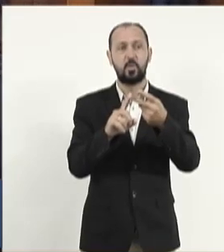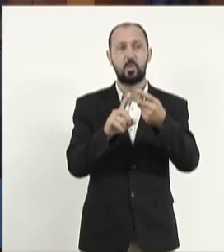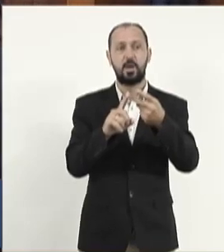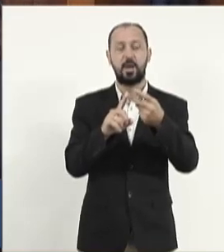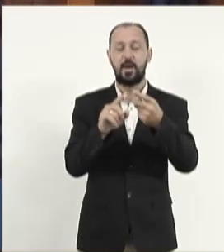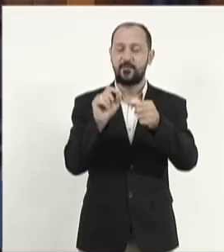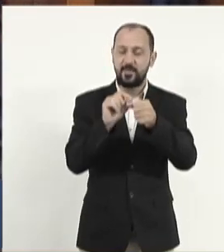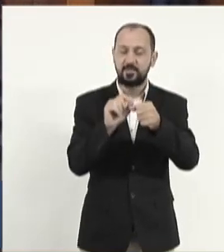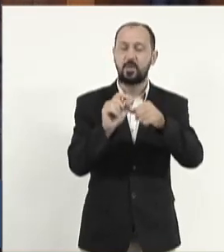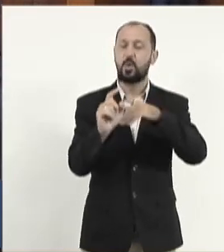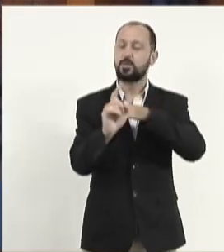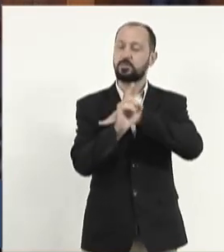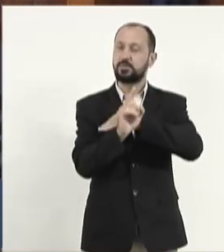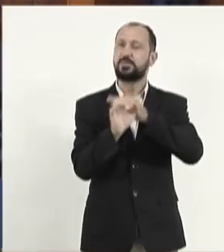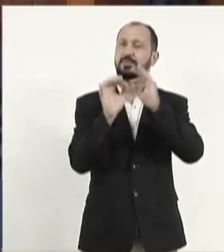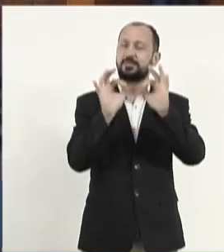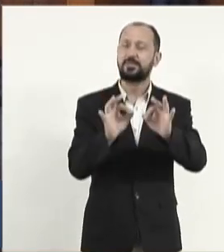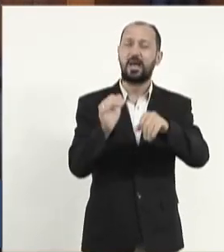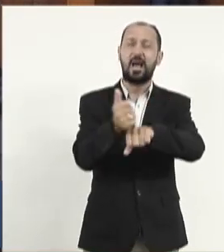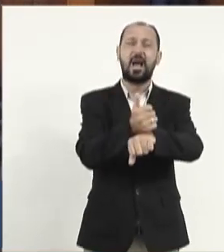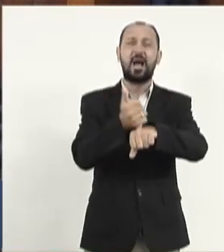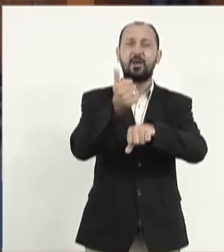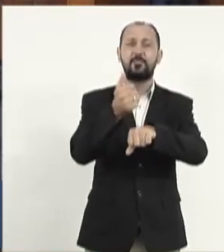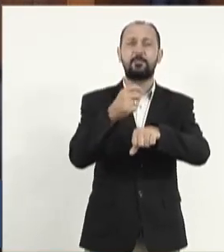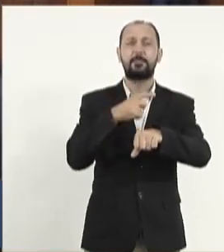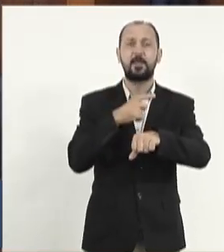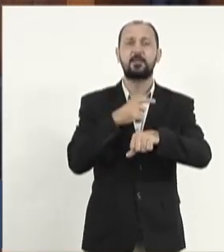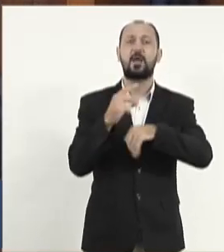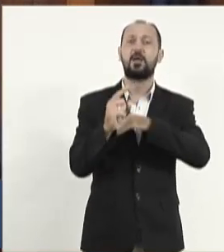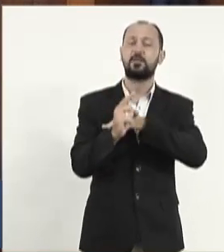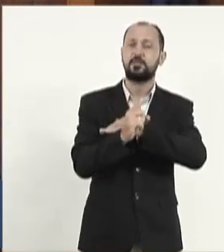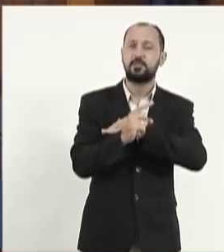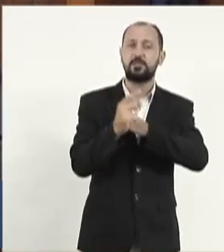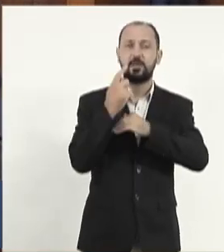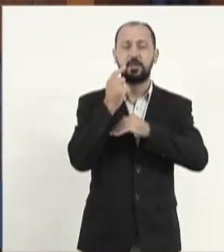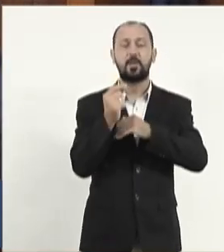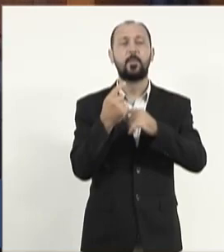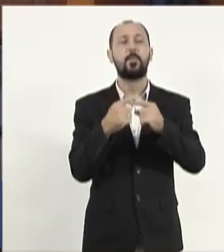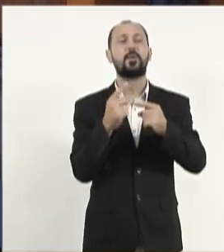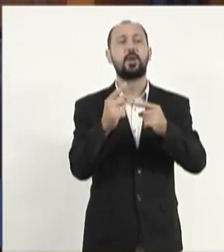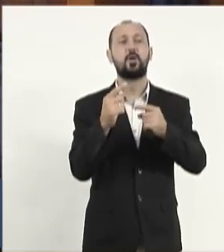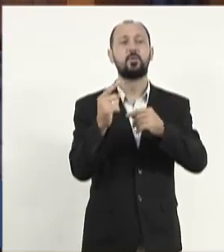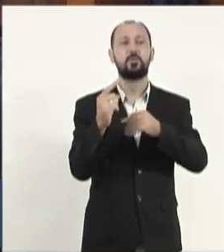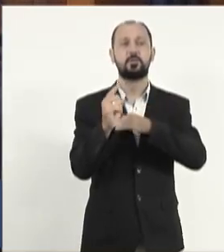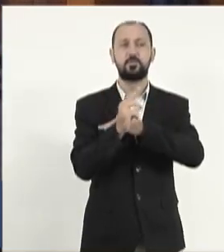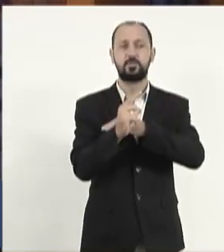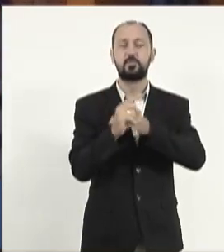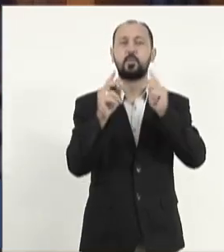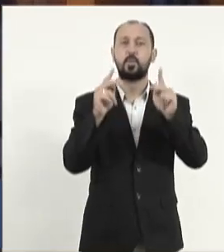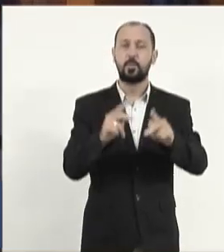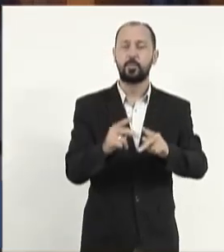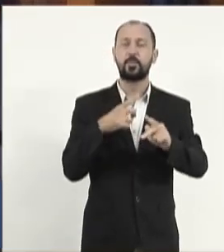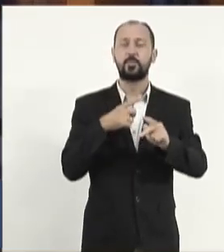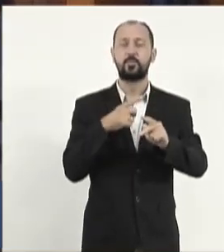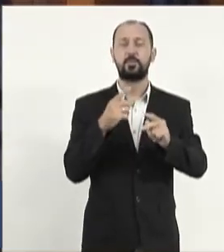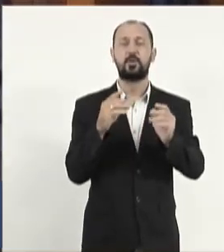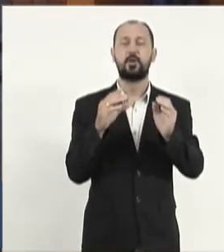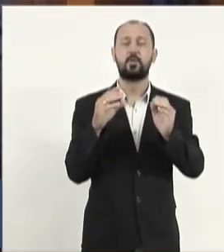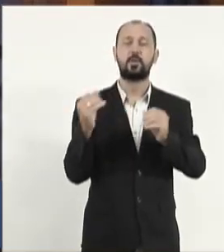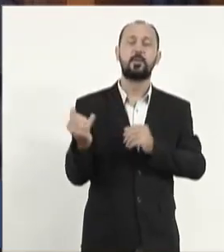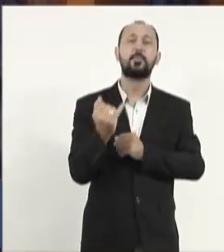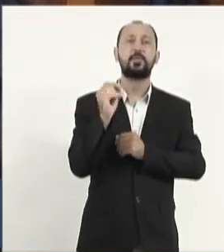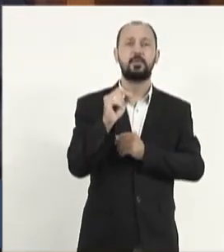a prestação do serviço, a qualidade, ela está atendendo, está fazendo chegar, porque é um serviço público essencial,